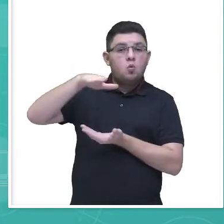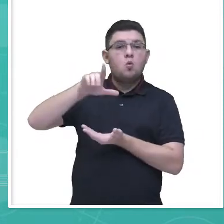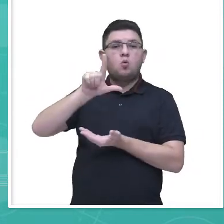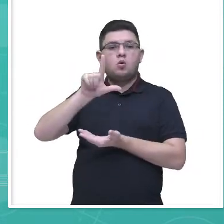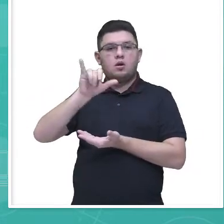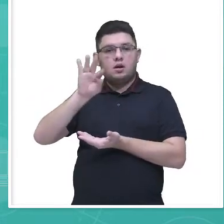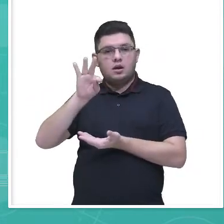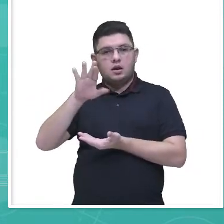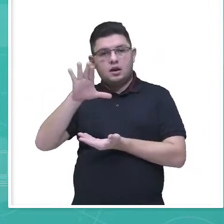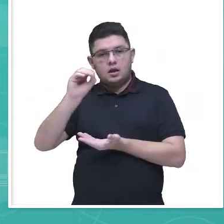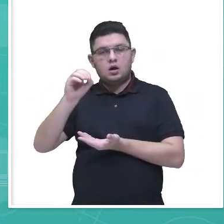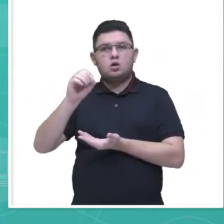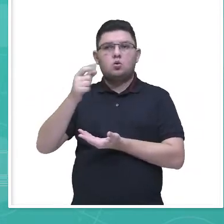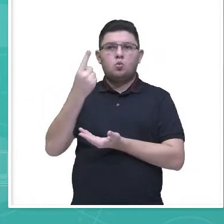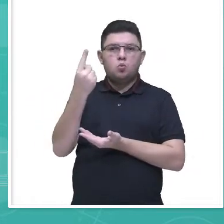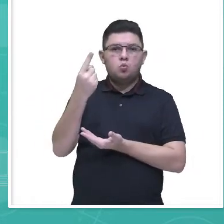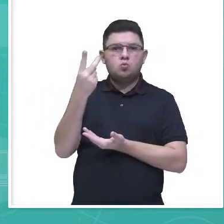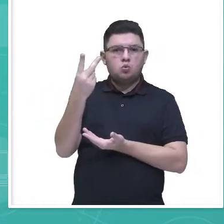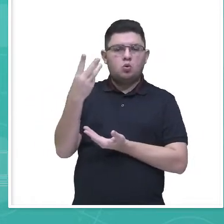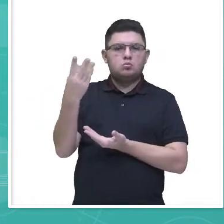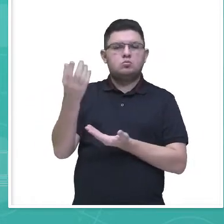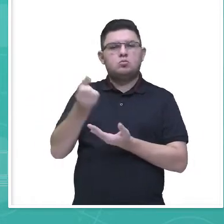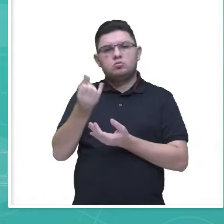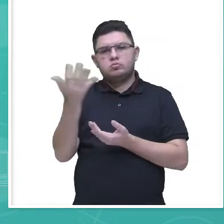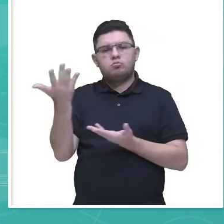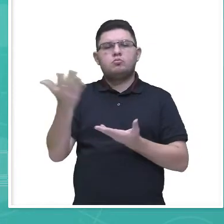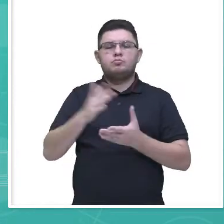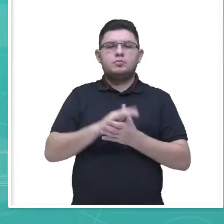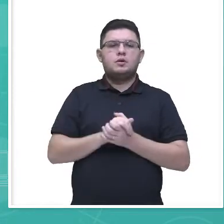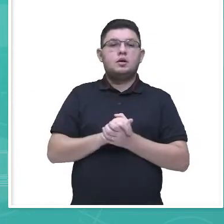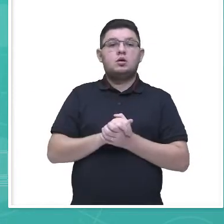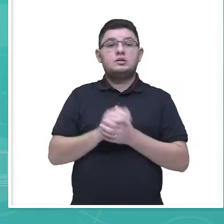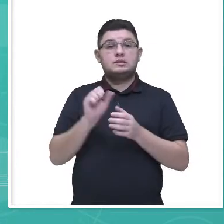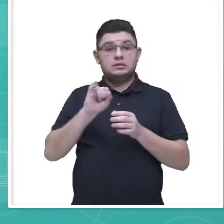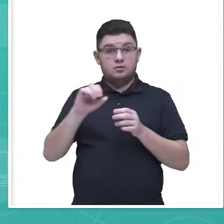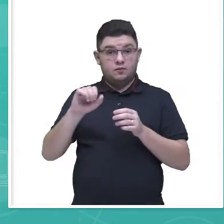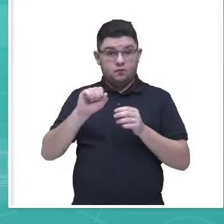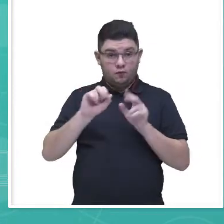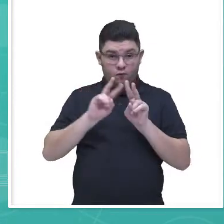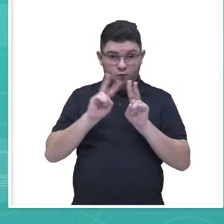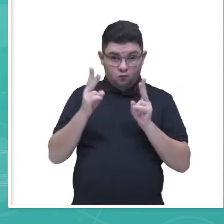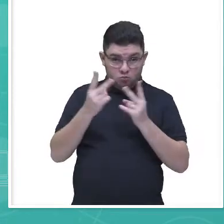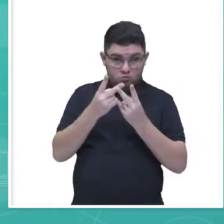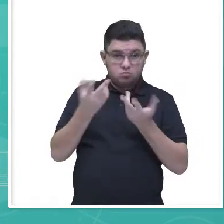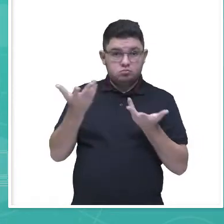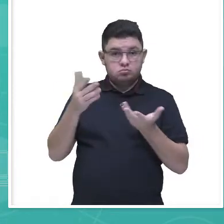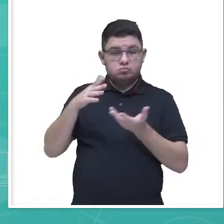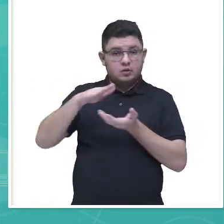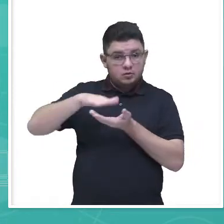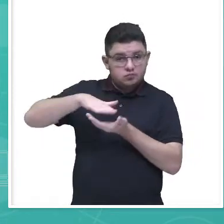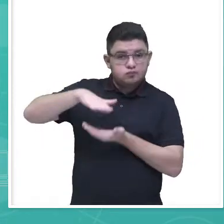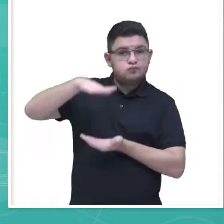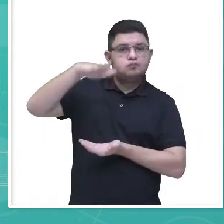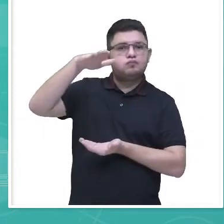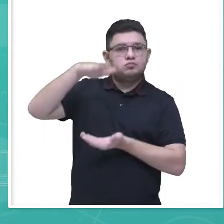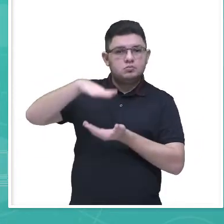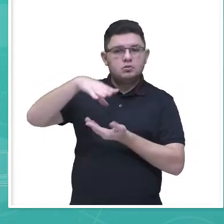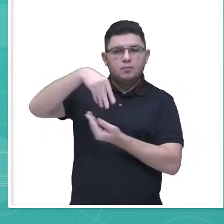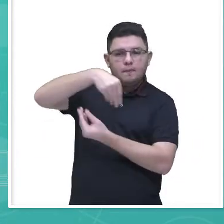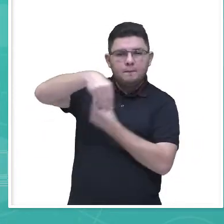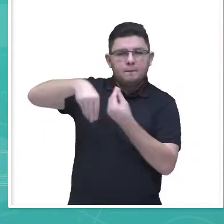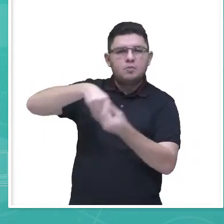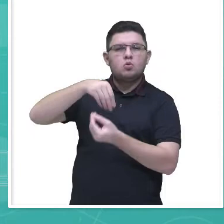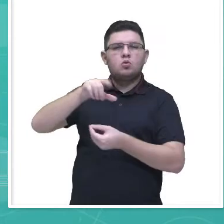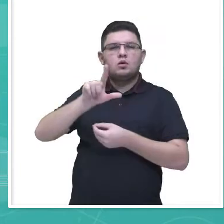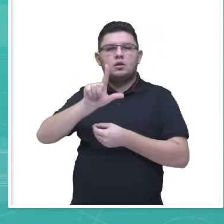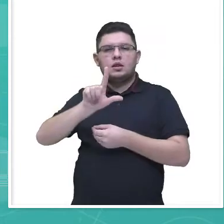certa quantidade de um líquido. Quando você tem ali algo na forma líquida, você precisa utilizar o